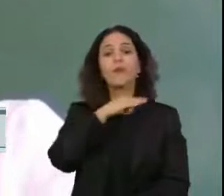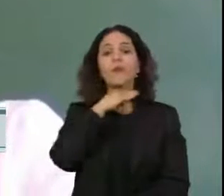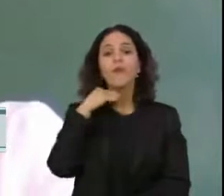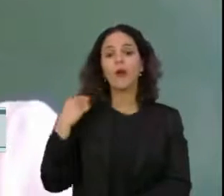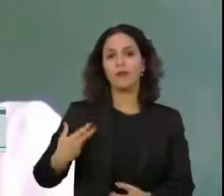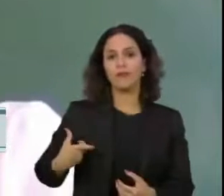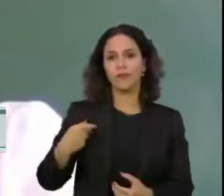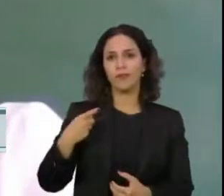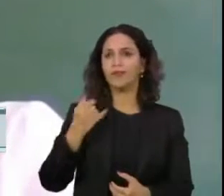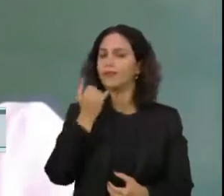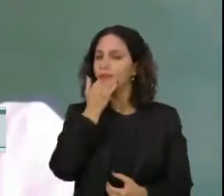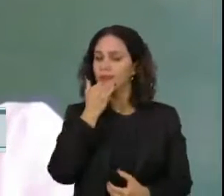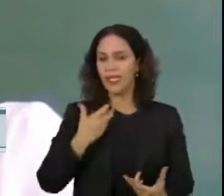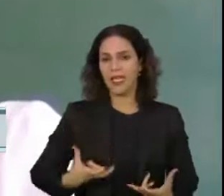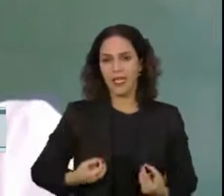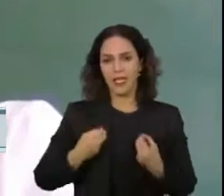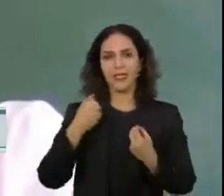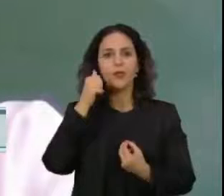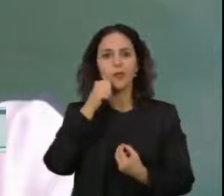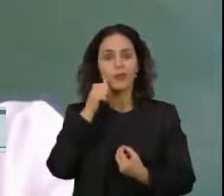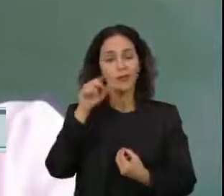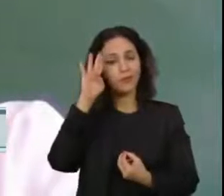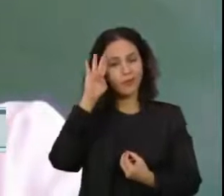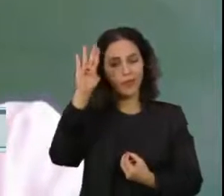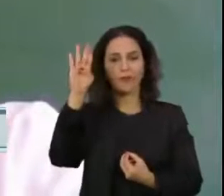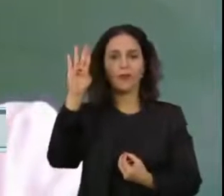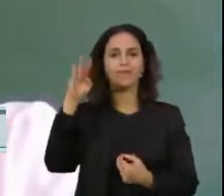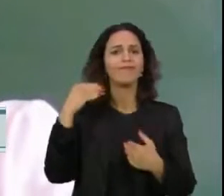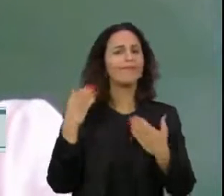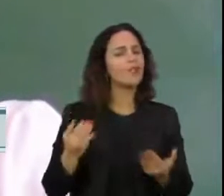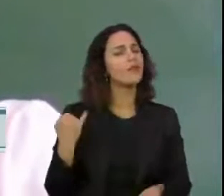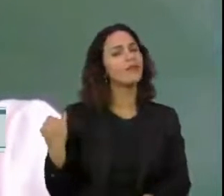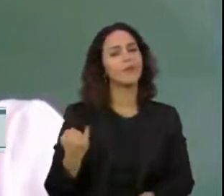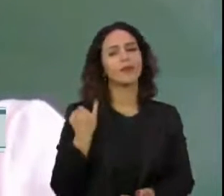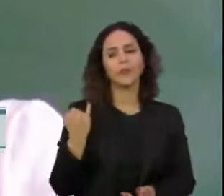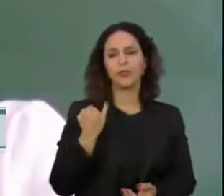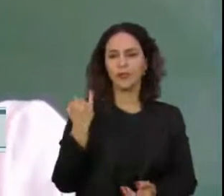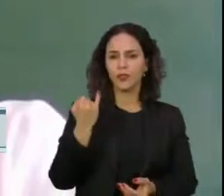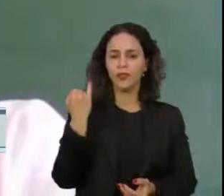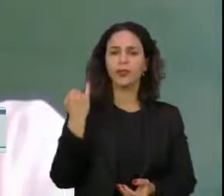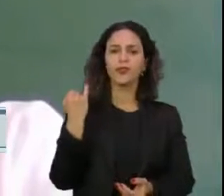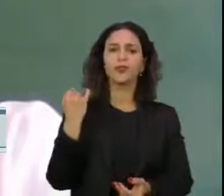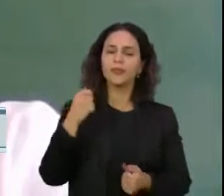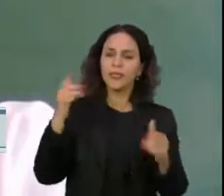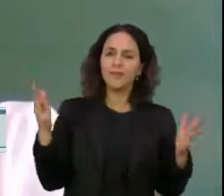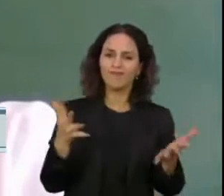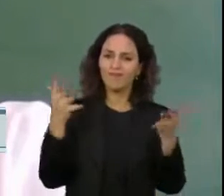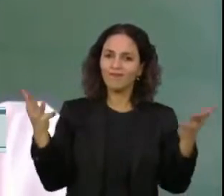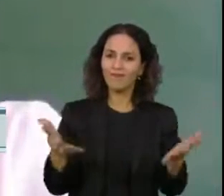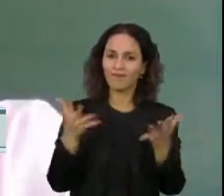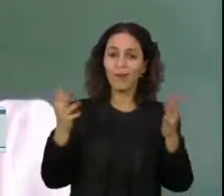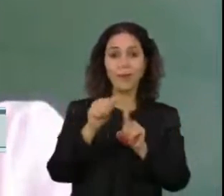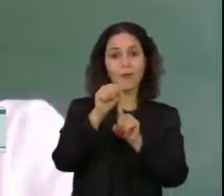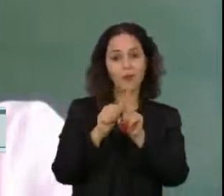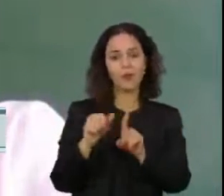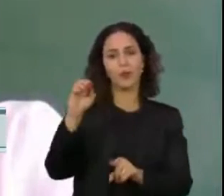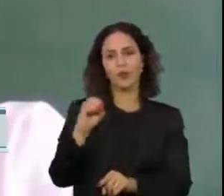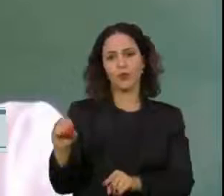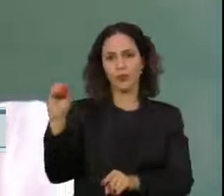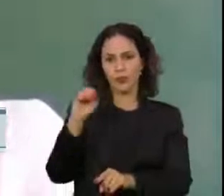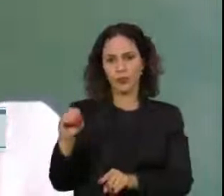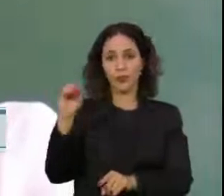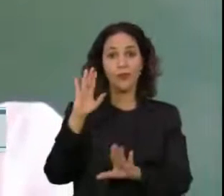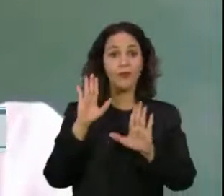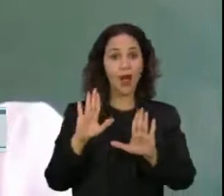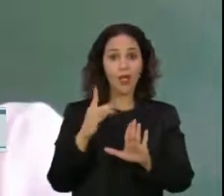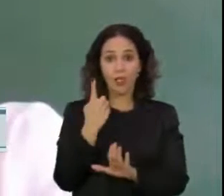mama, entre os cânceres nas mulheres. Então é fundamental essa iniciativa no mês de outubro, mas